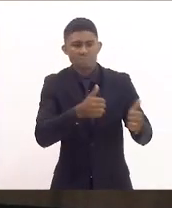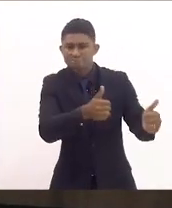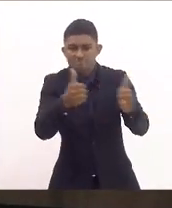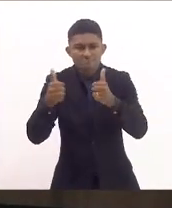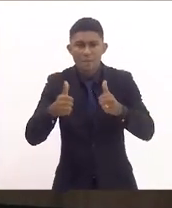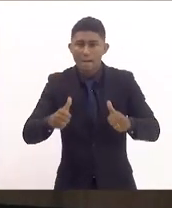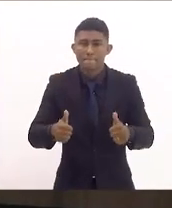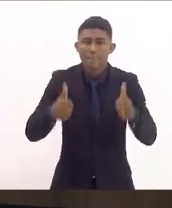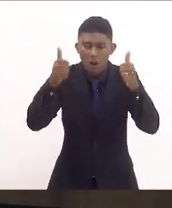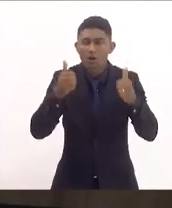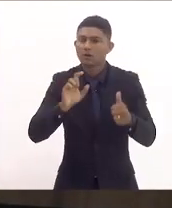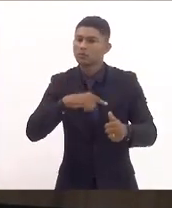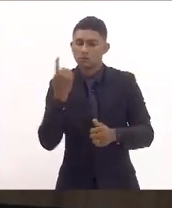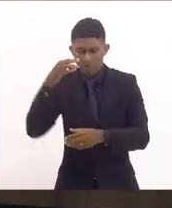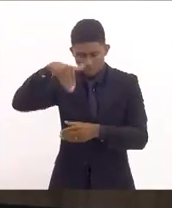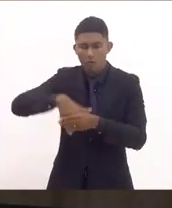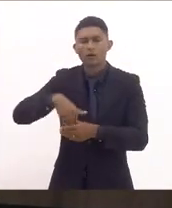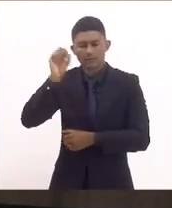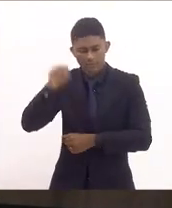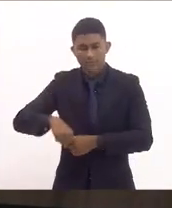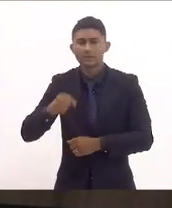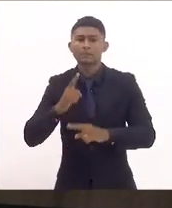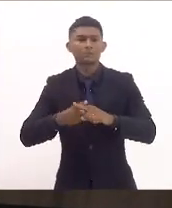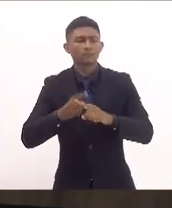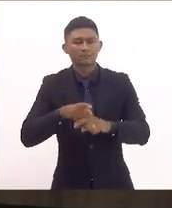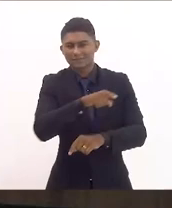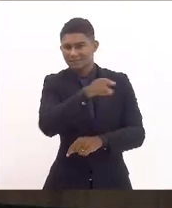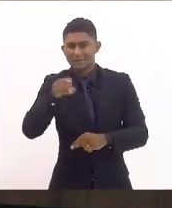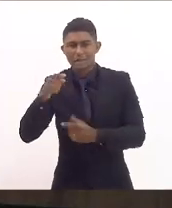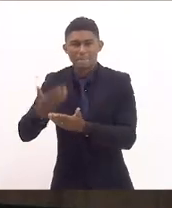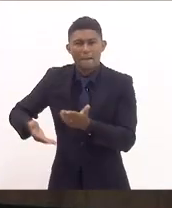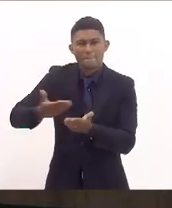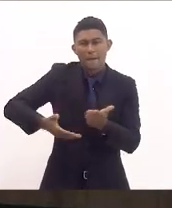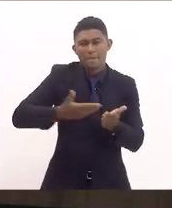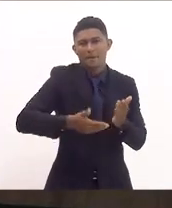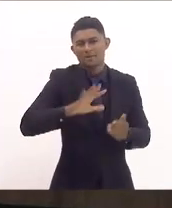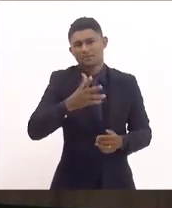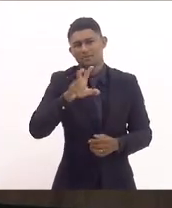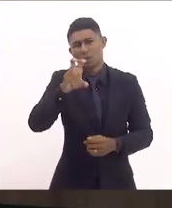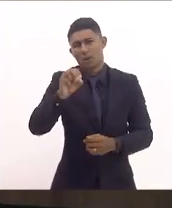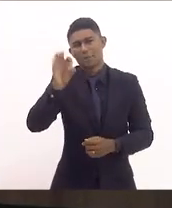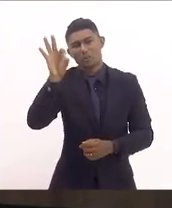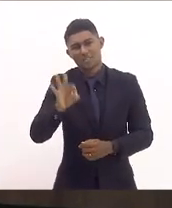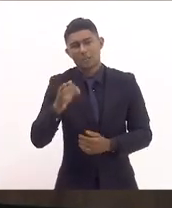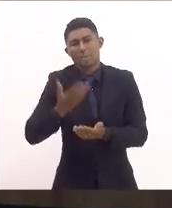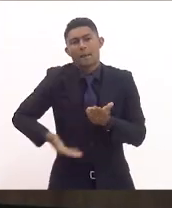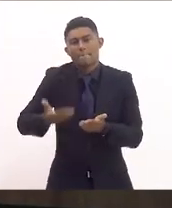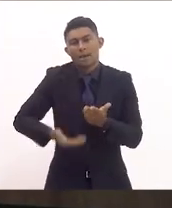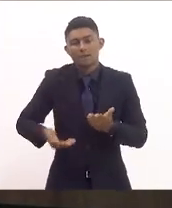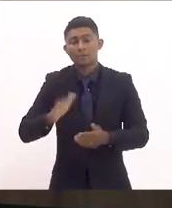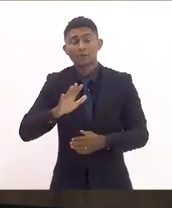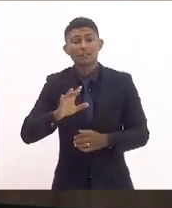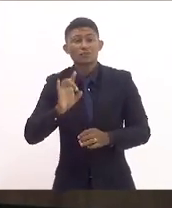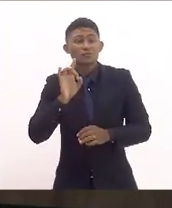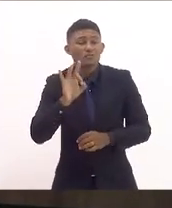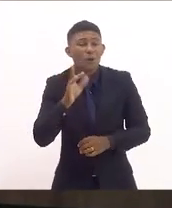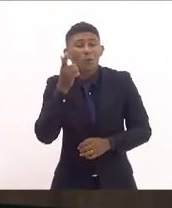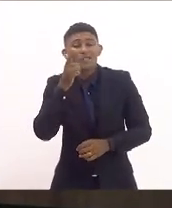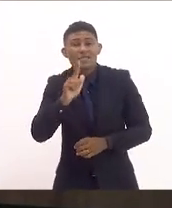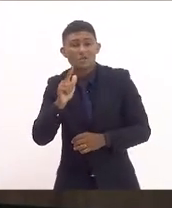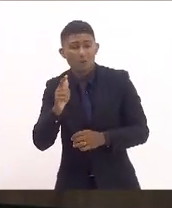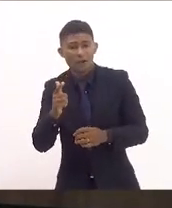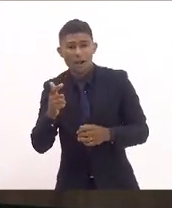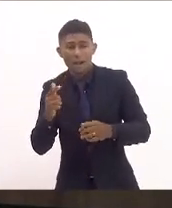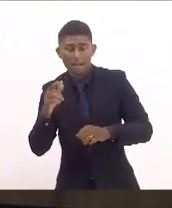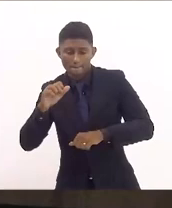sofrido foram quarenta por cento de perdas quase cinquenta por cento e a gente só consegui uma recomposição parcial de doze